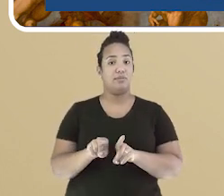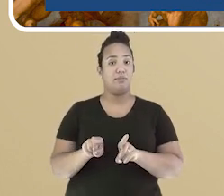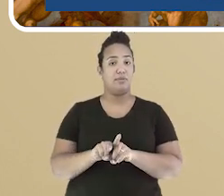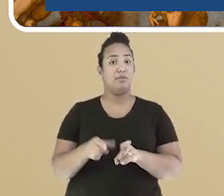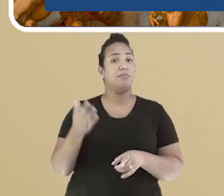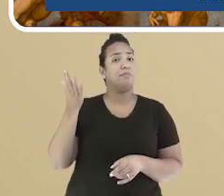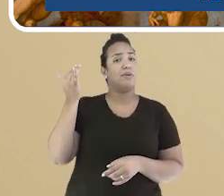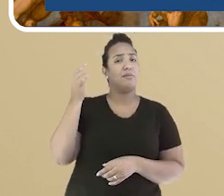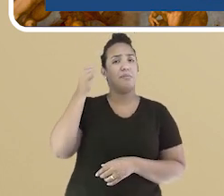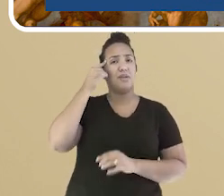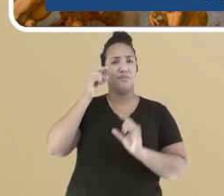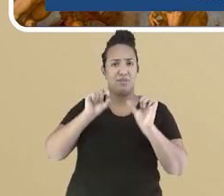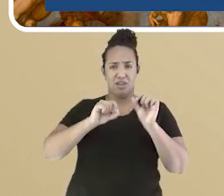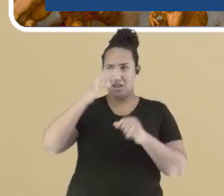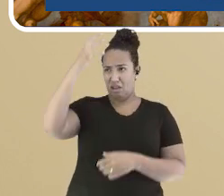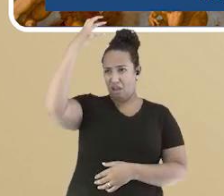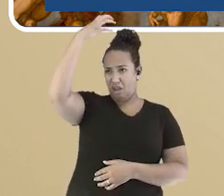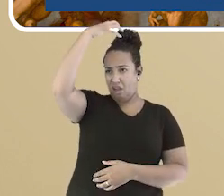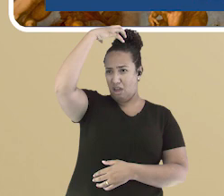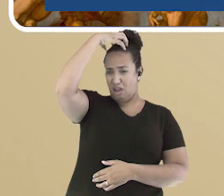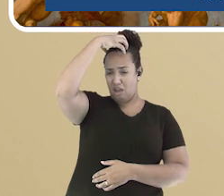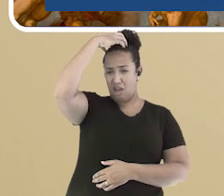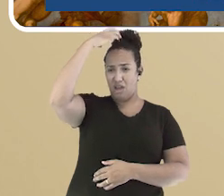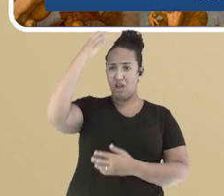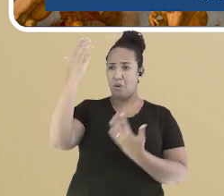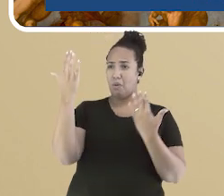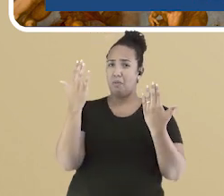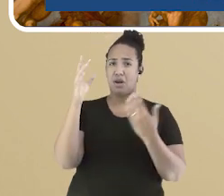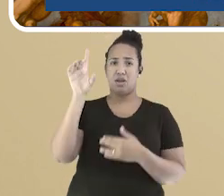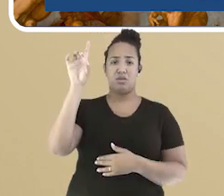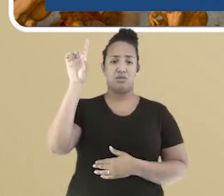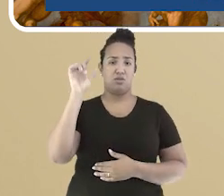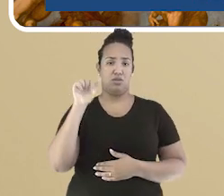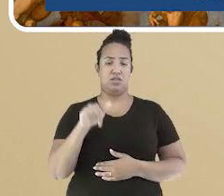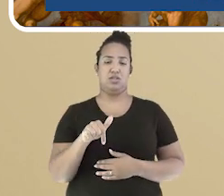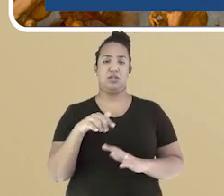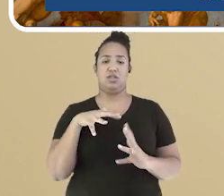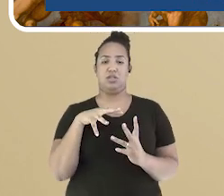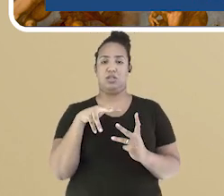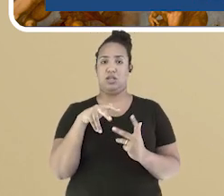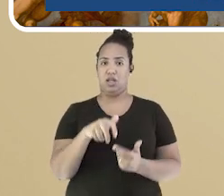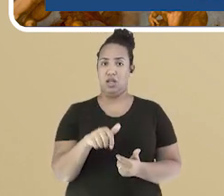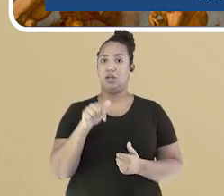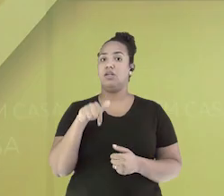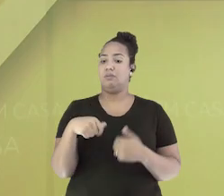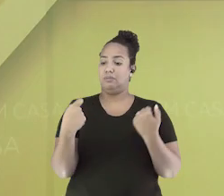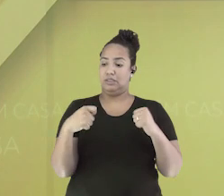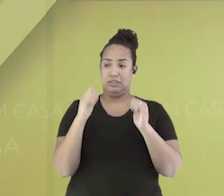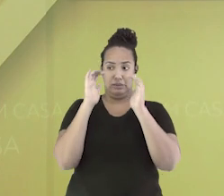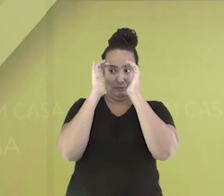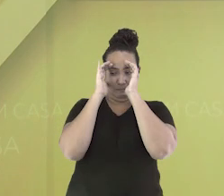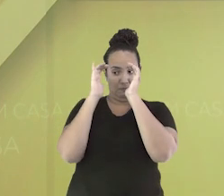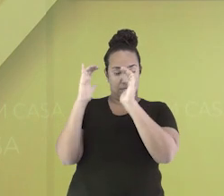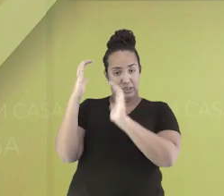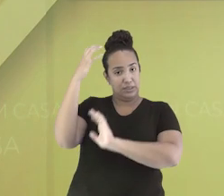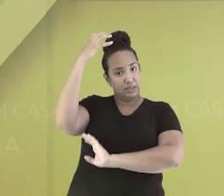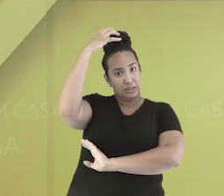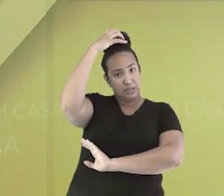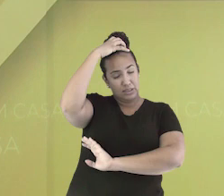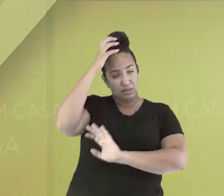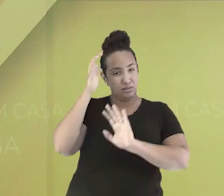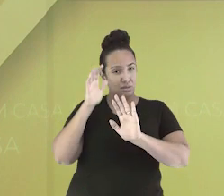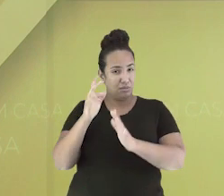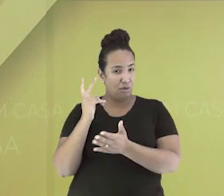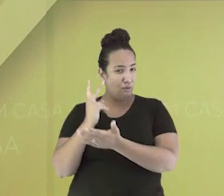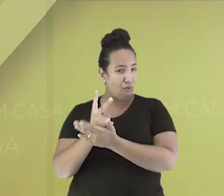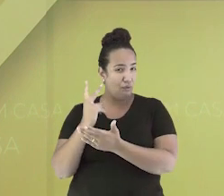eram representantes de Deus na terra, portanto não deveriam ser questionados ou desobedecidos. Mas esse fato não permaneceu assim